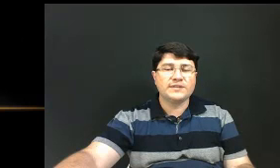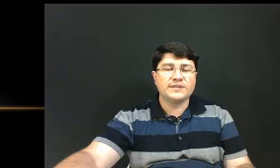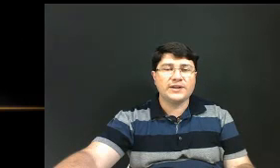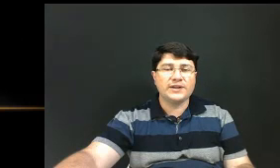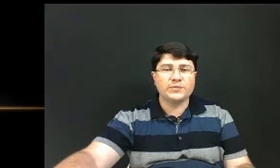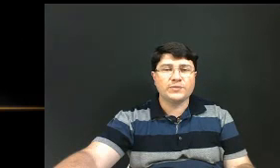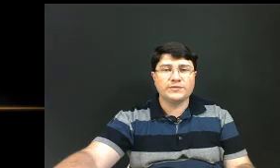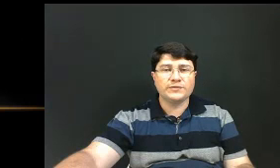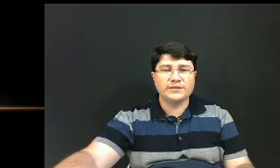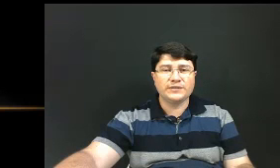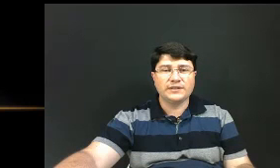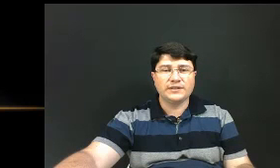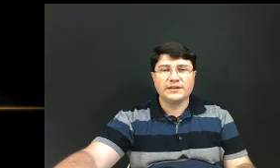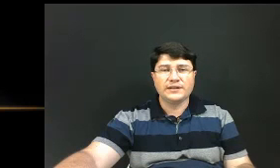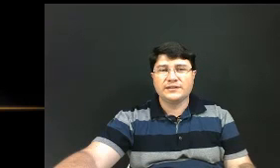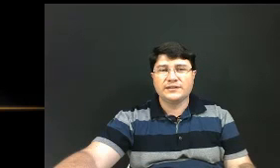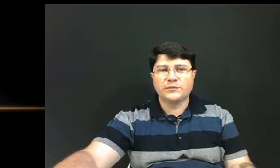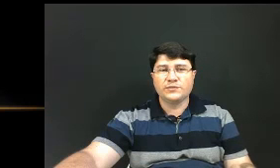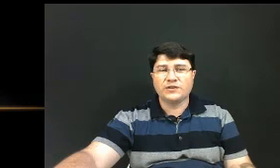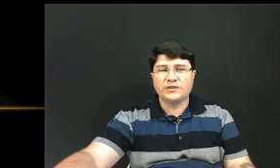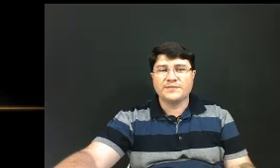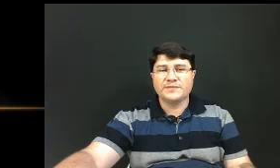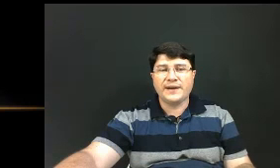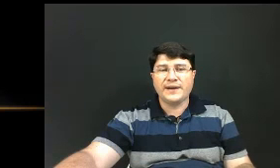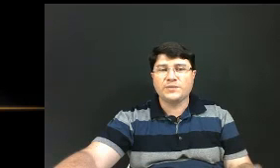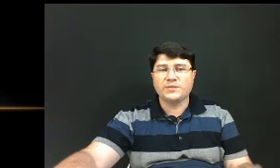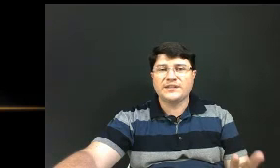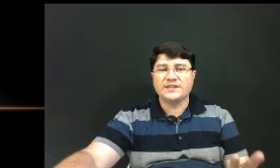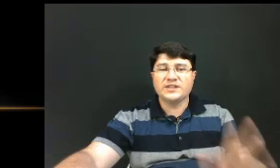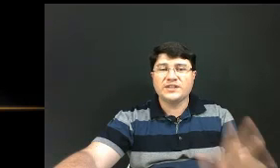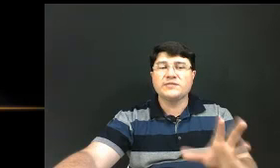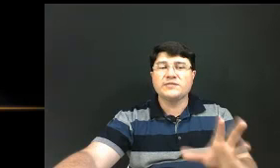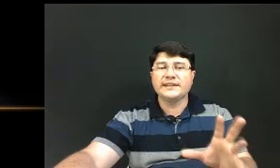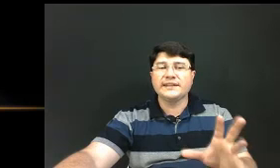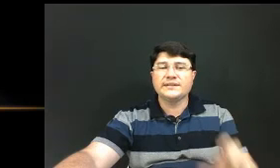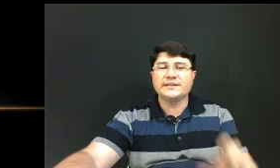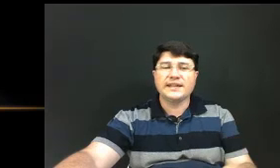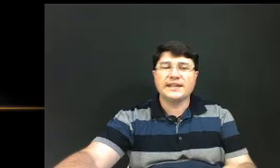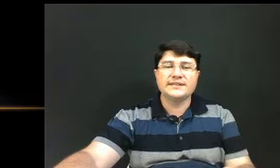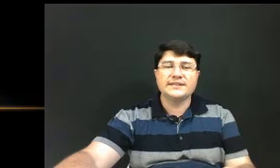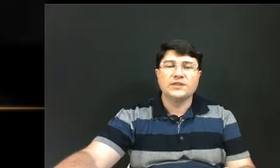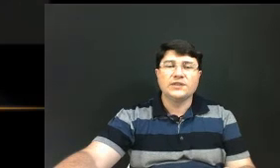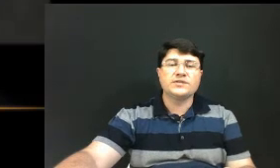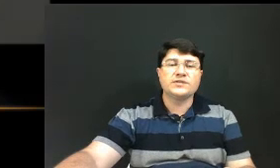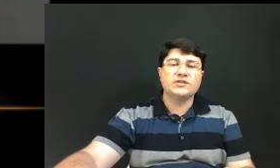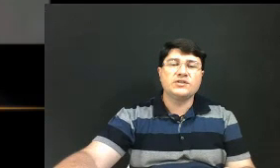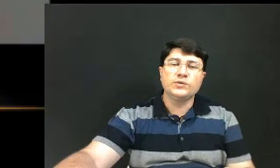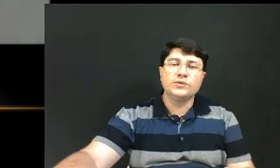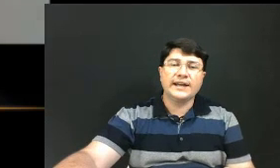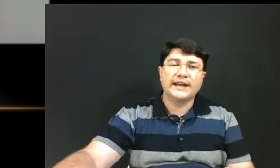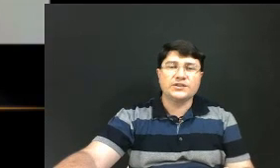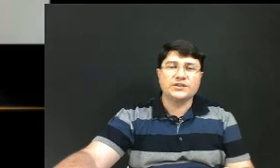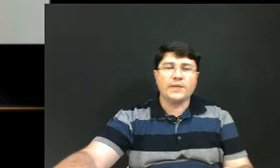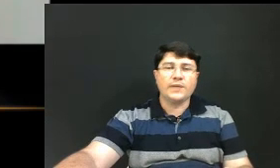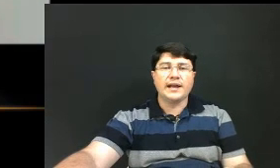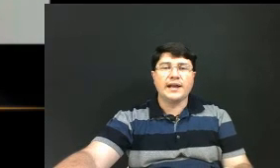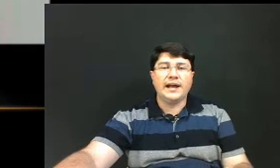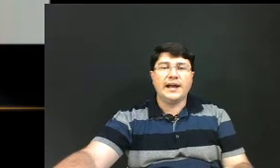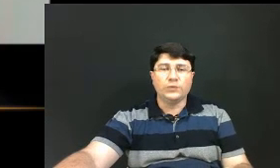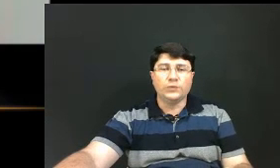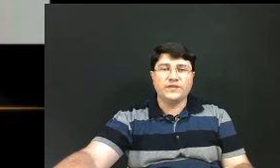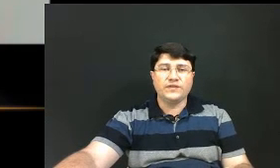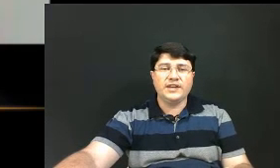mudou um jovem simpático de um jovem simpático, mas a gente tem que usar na língua de sinais o sinal de mudar,